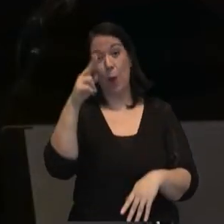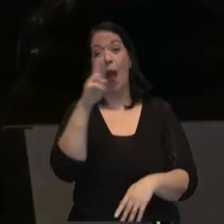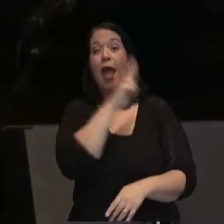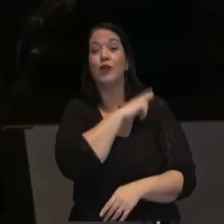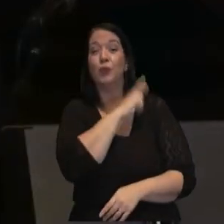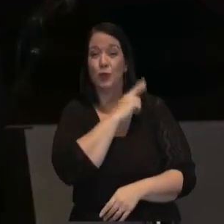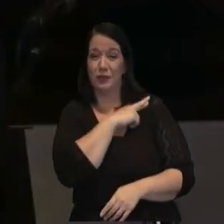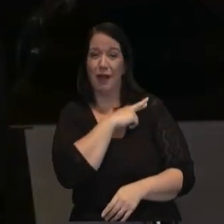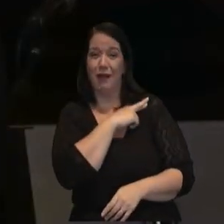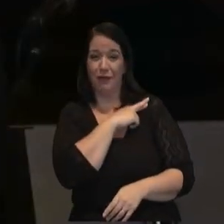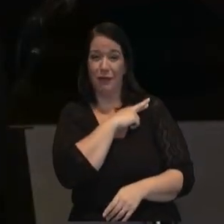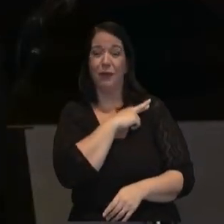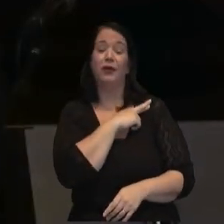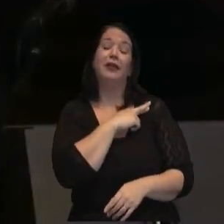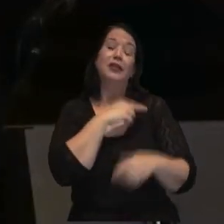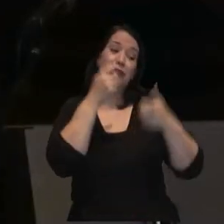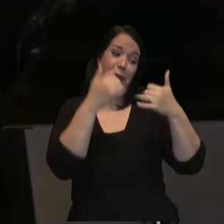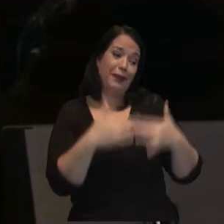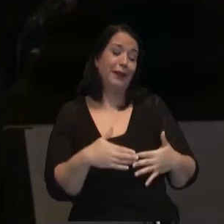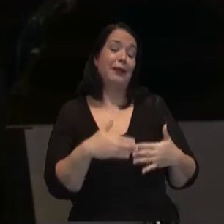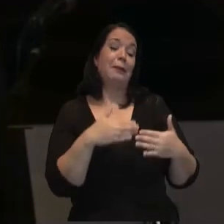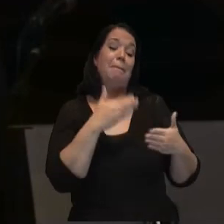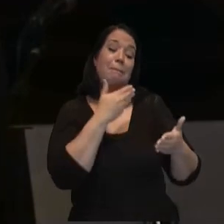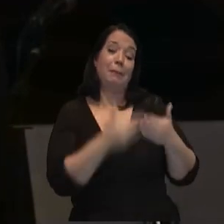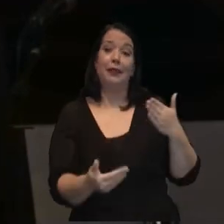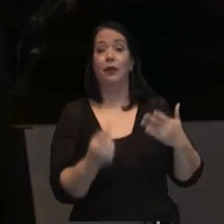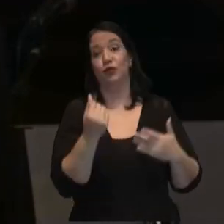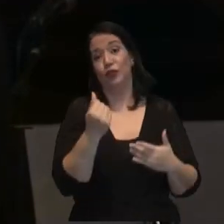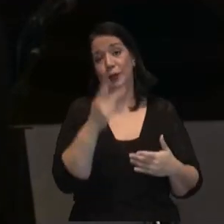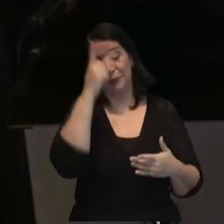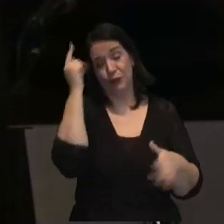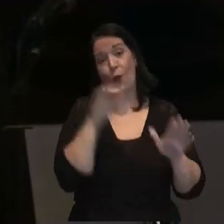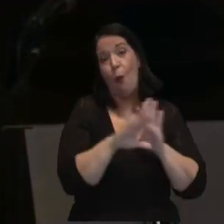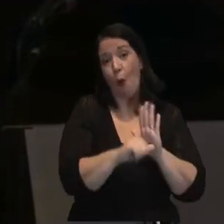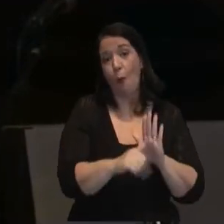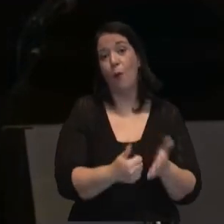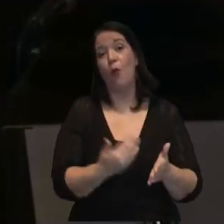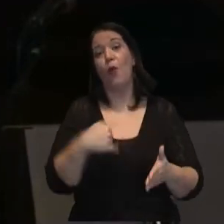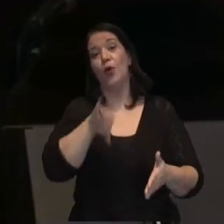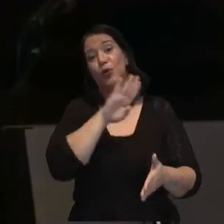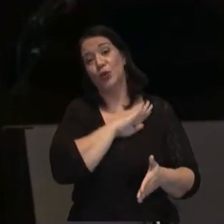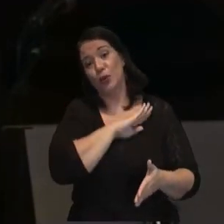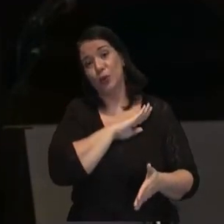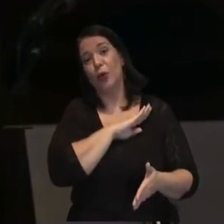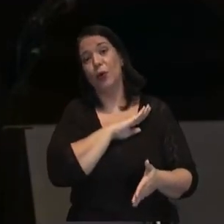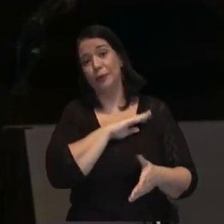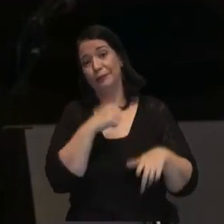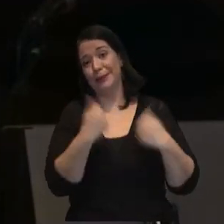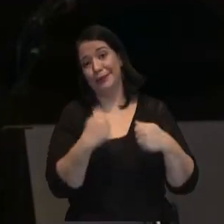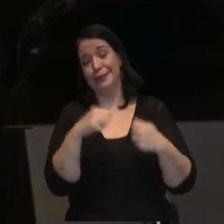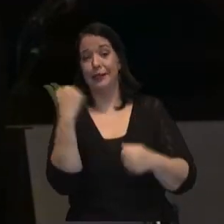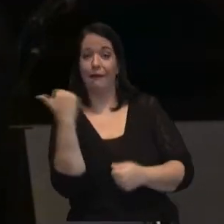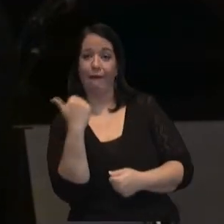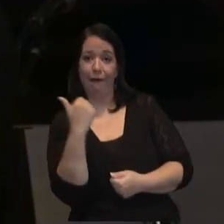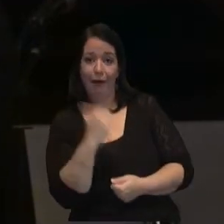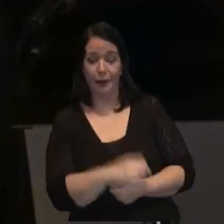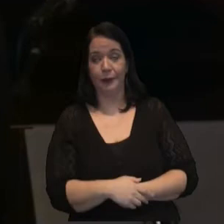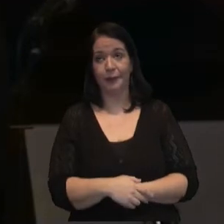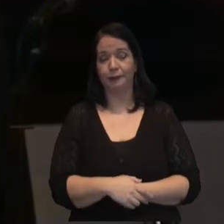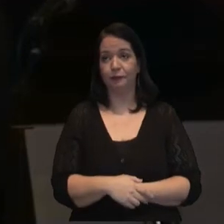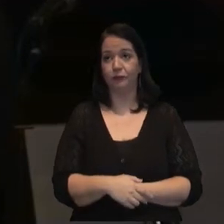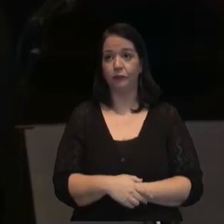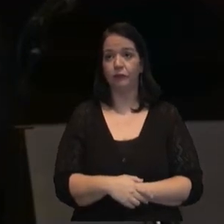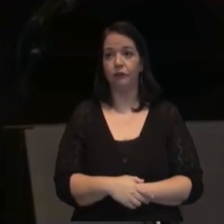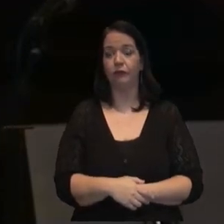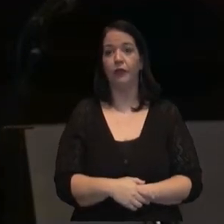ônibus final, no ponto final ali do ônibus, nós teríamos de dar uma volta muito grande, porque entre nós e o ponto ônibus